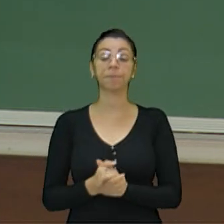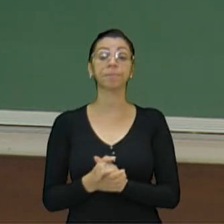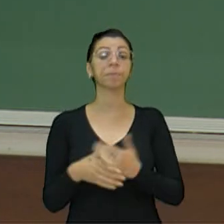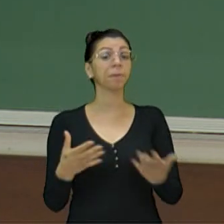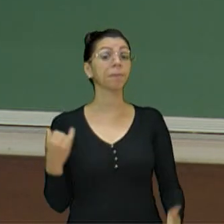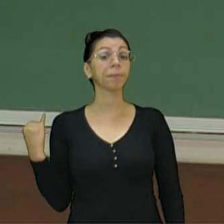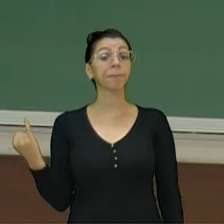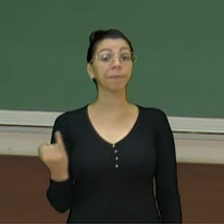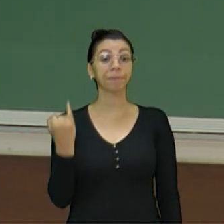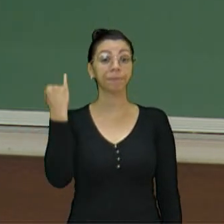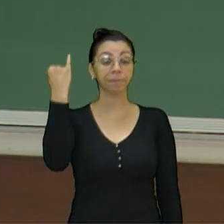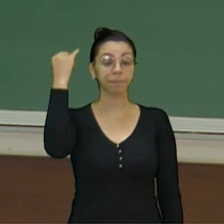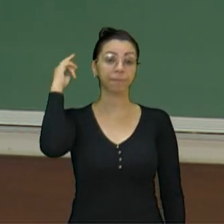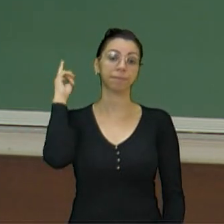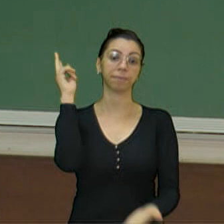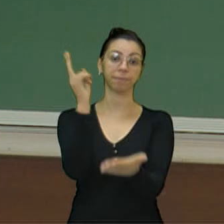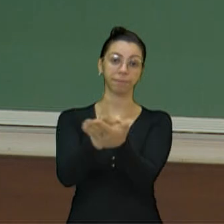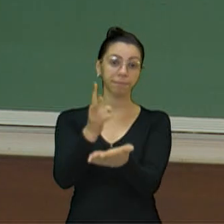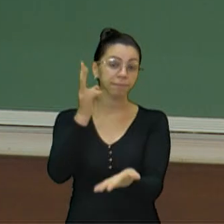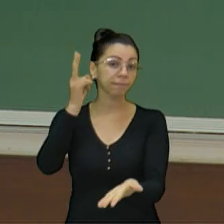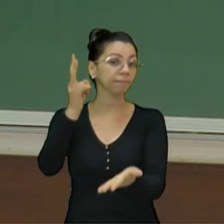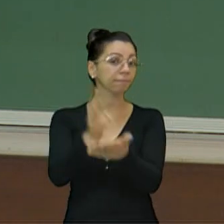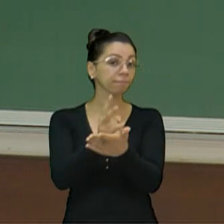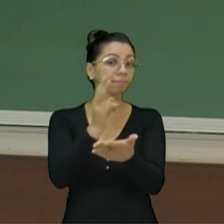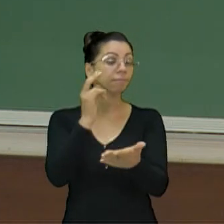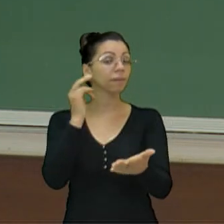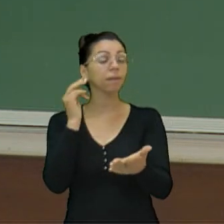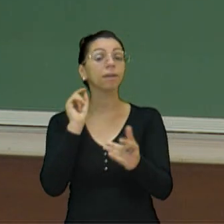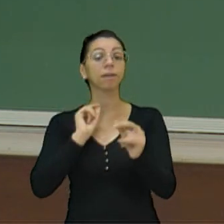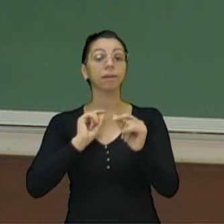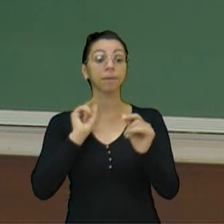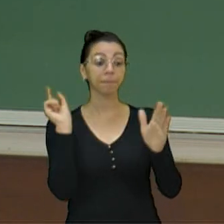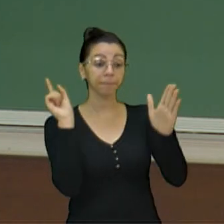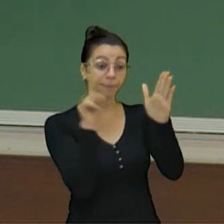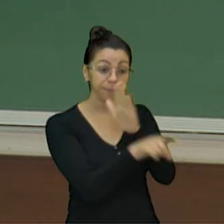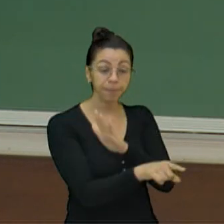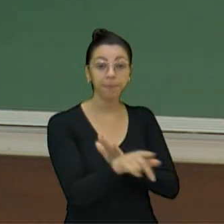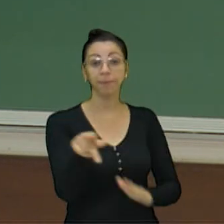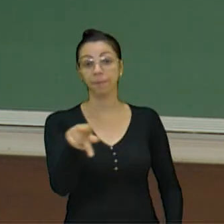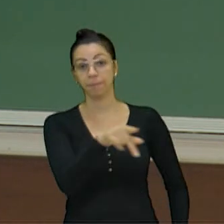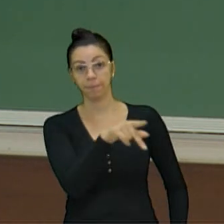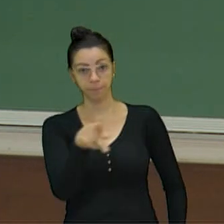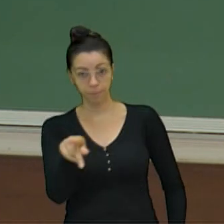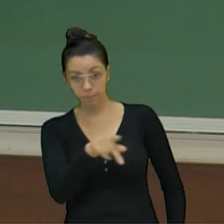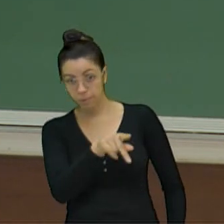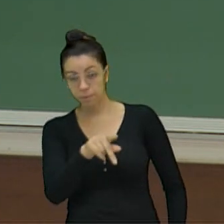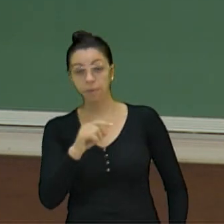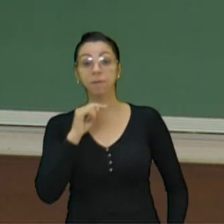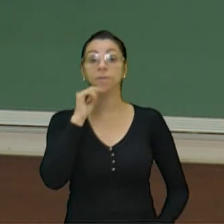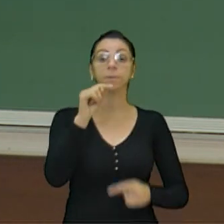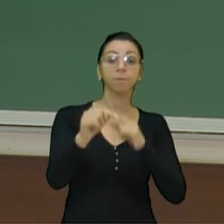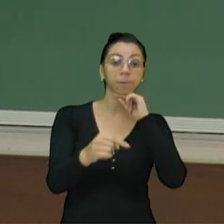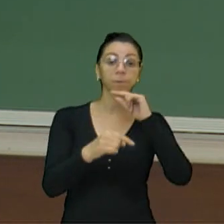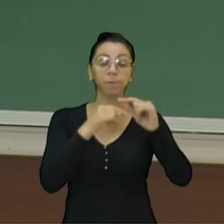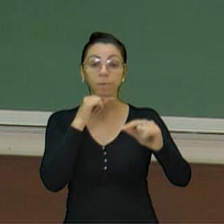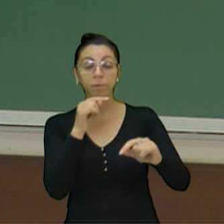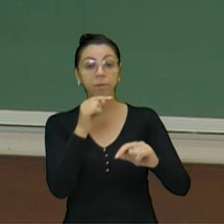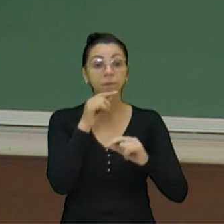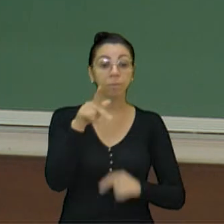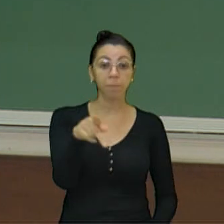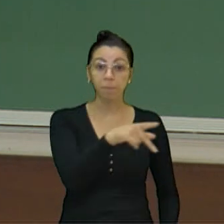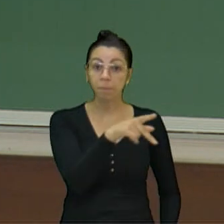Importante, sempre mantenha contato com o teu professor. Qualquer dúvida, ele está lá à disposição para poder te ajudar no que você